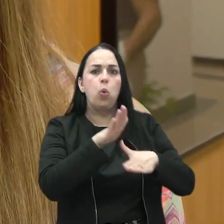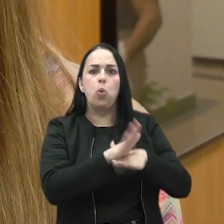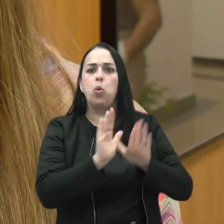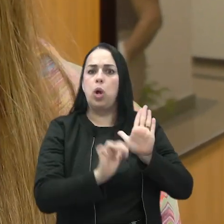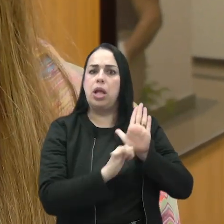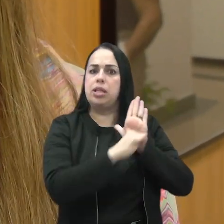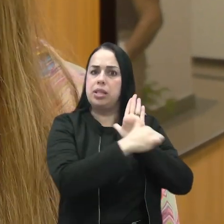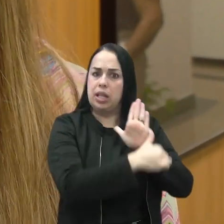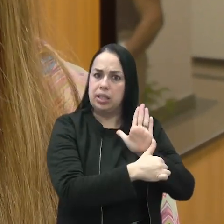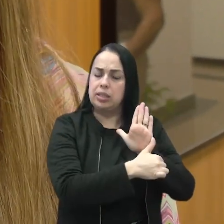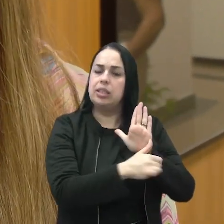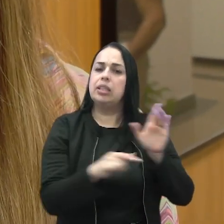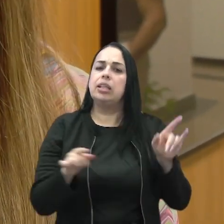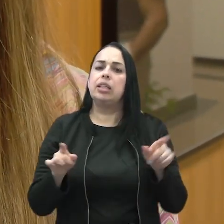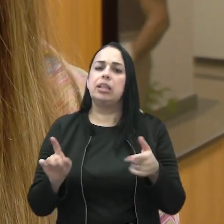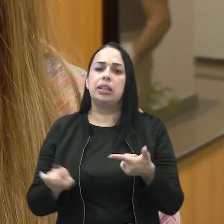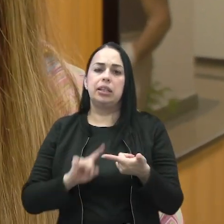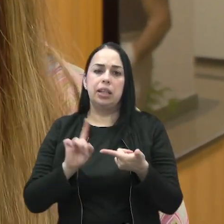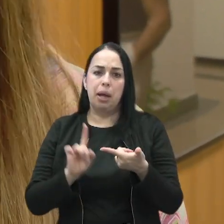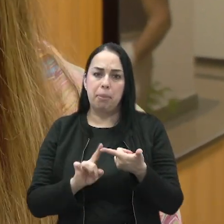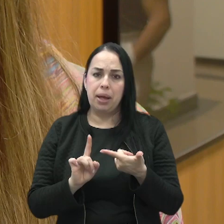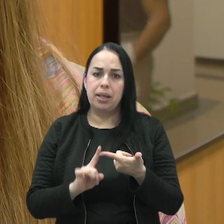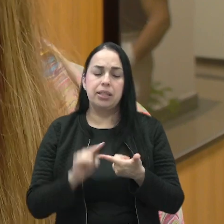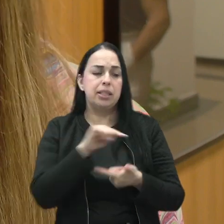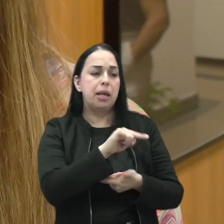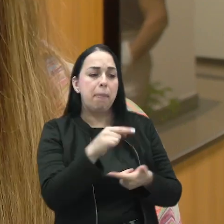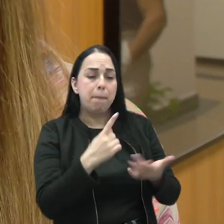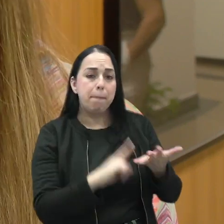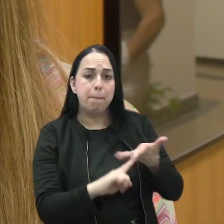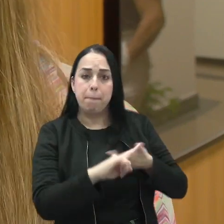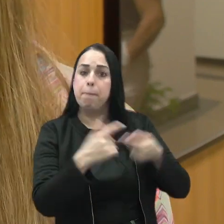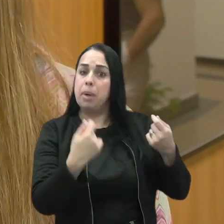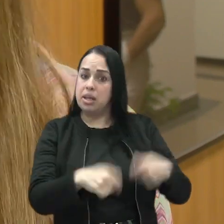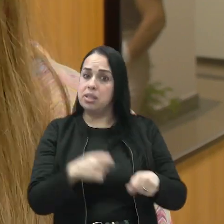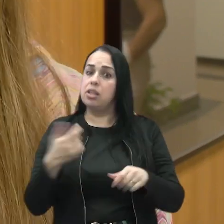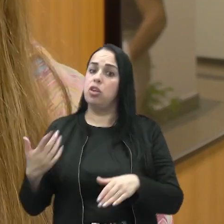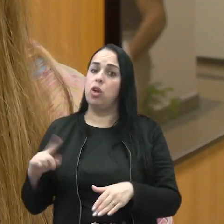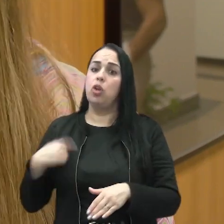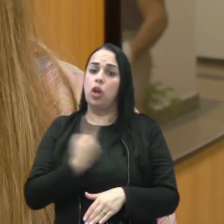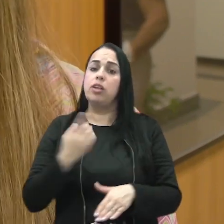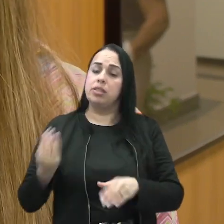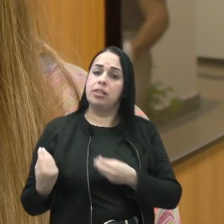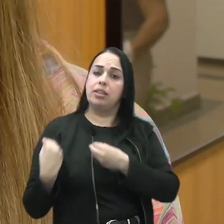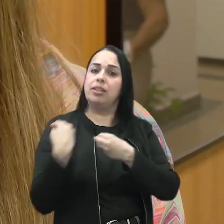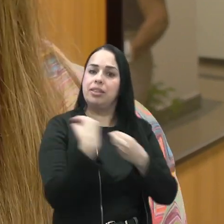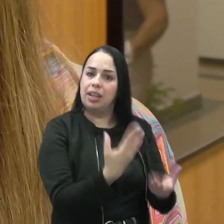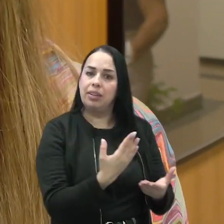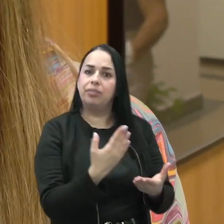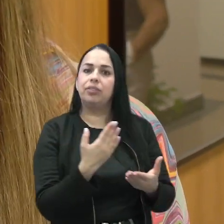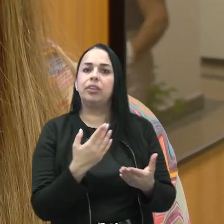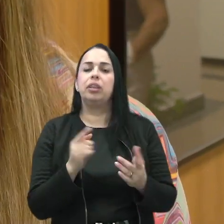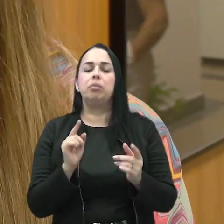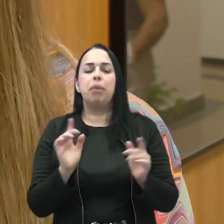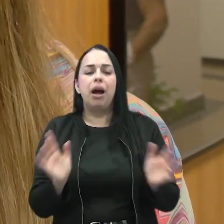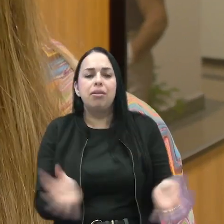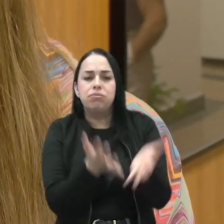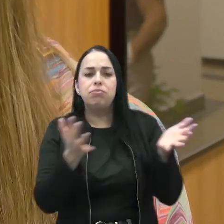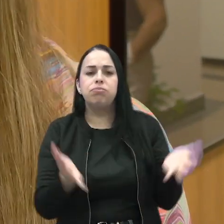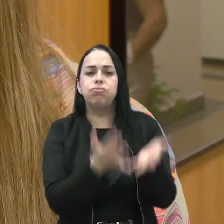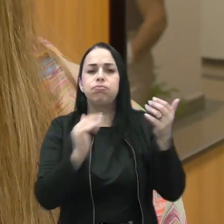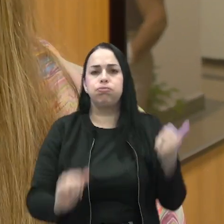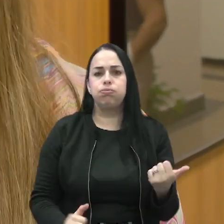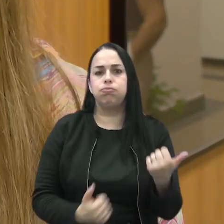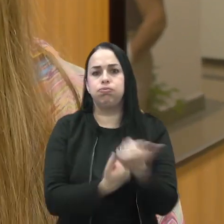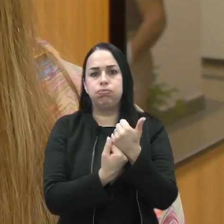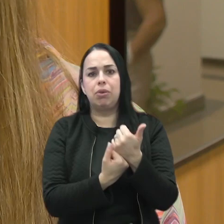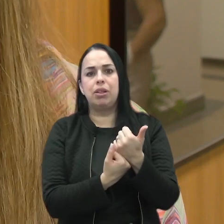com T21 e disponibilizar para eles tudo o que eles precisam nesse momento, ampliando o estímulo que eles